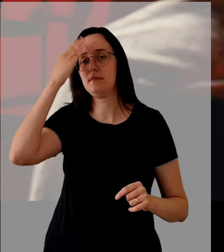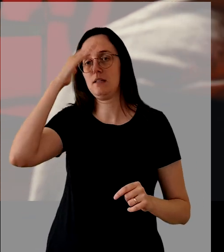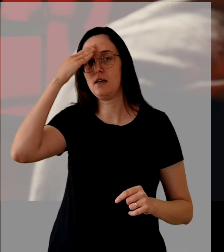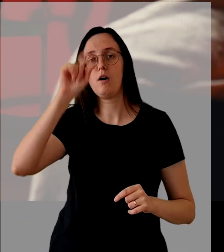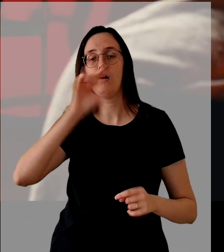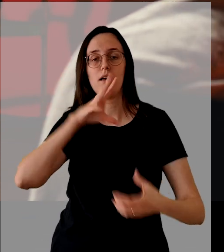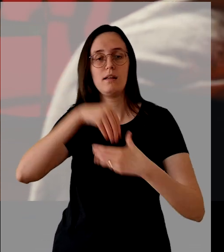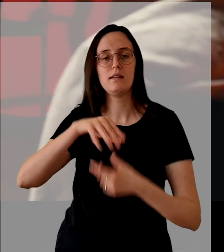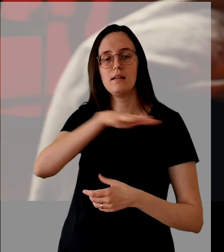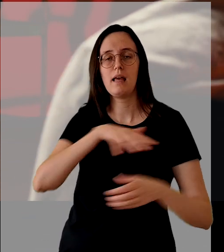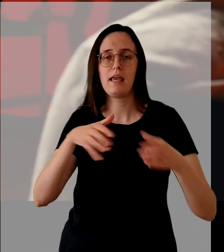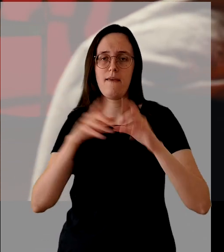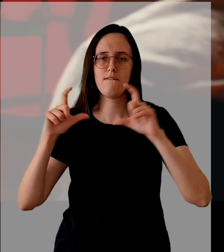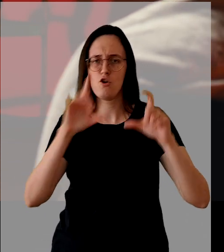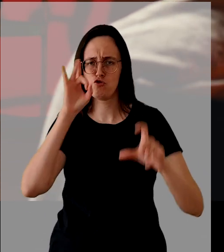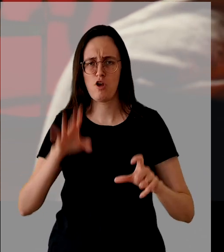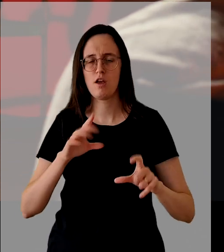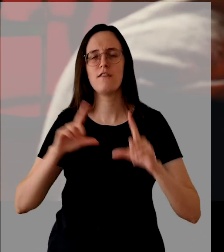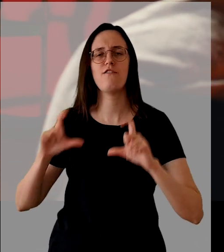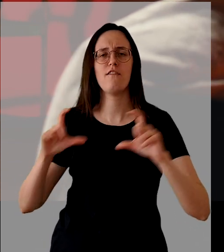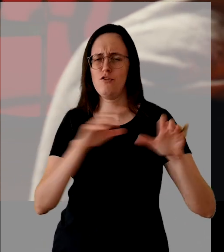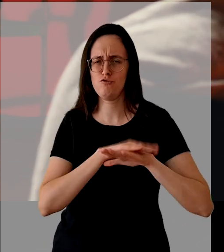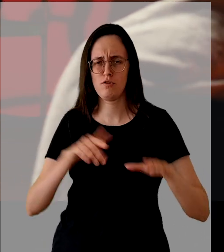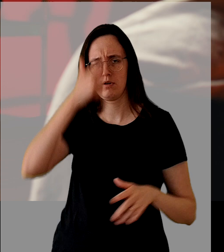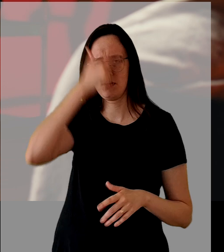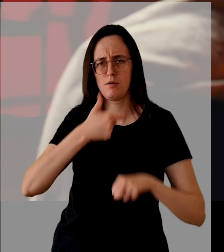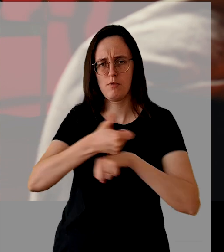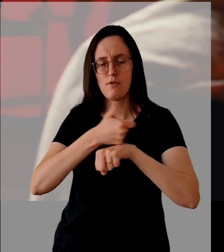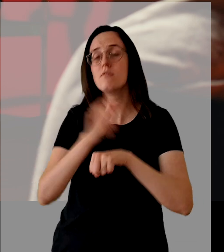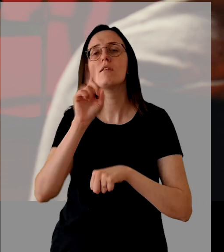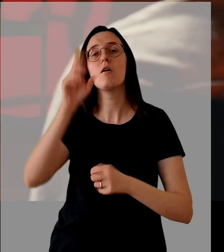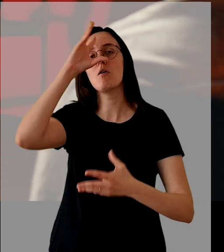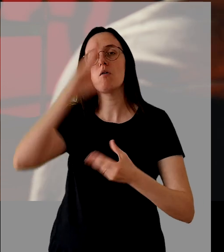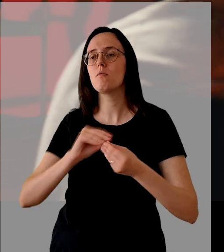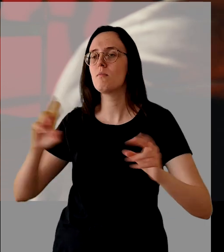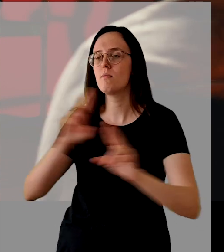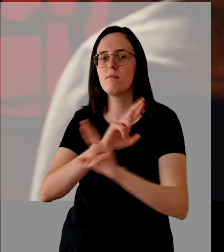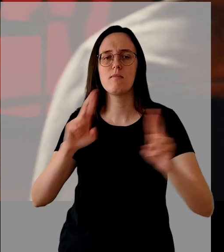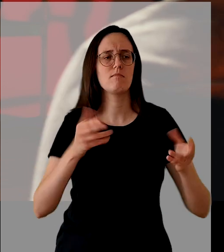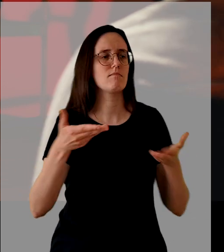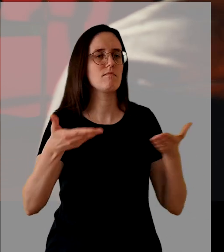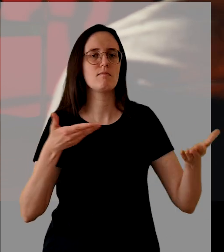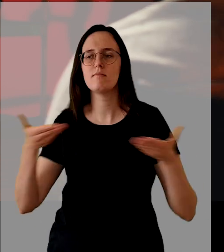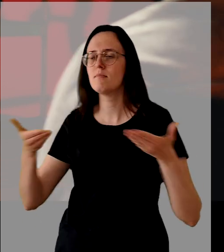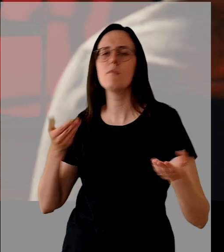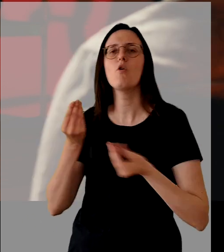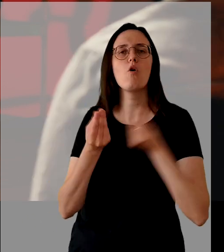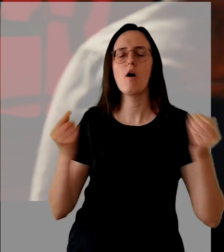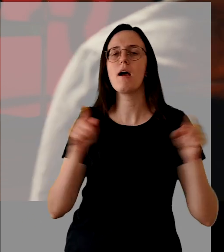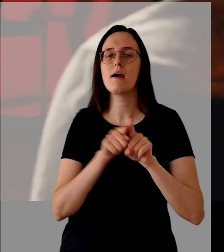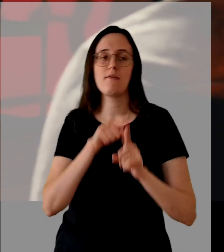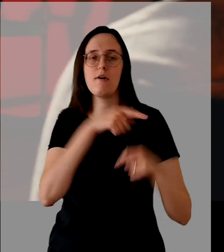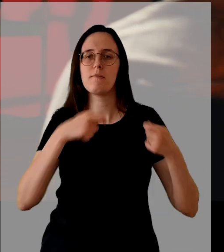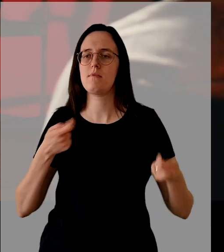da equipe de foto não existe somente fotógrafo, né? Então, entender esse relacionamento, esse dinamismo que você tem e